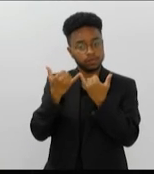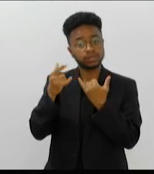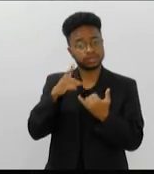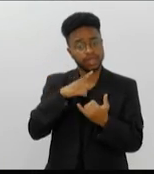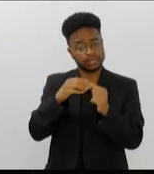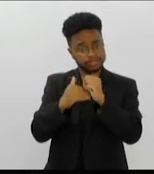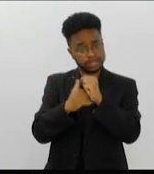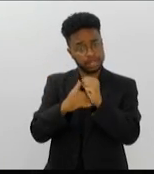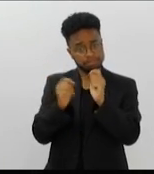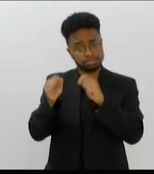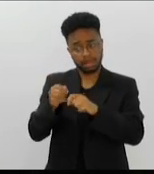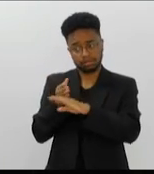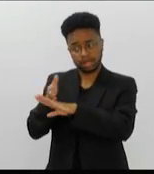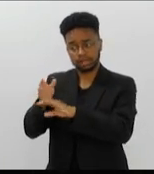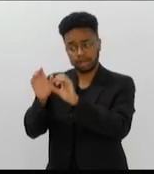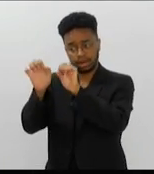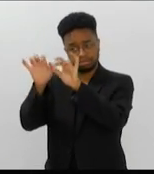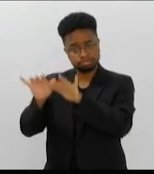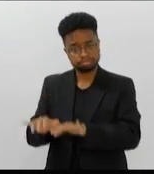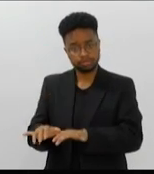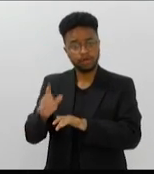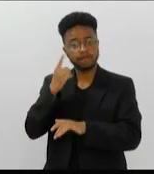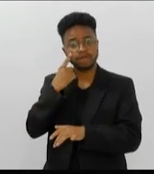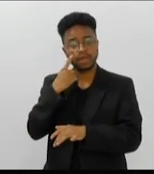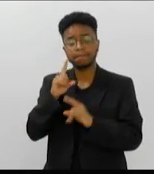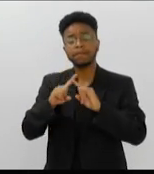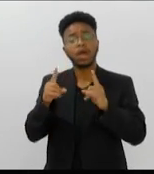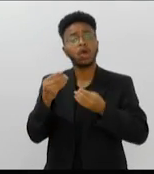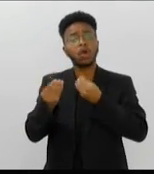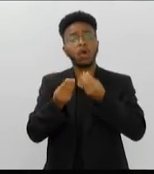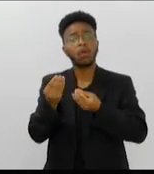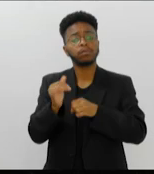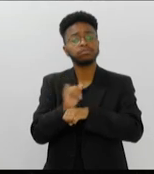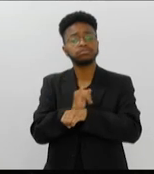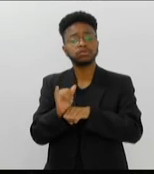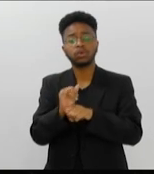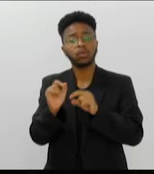entrar. Qual o caminho, então, que nos resta?